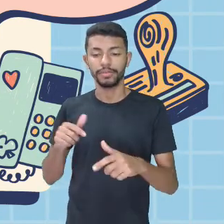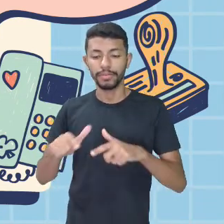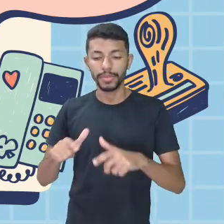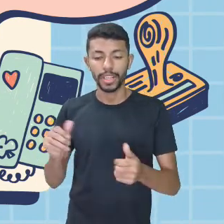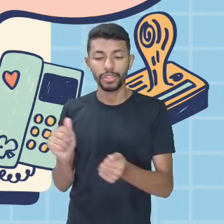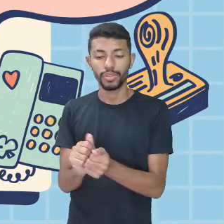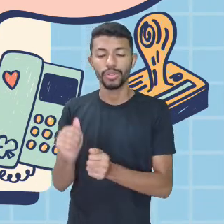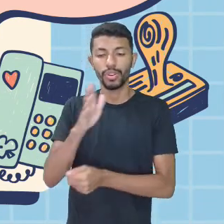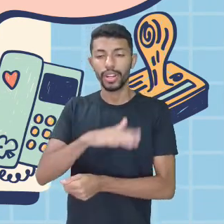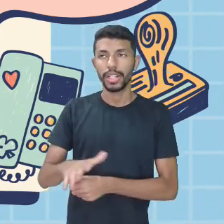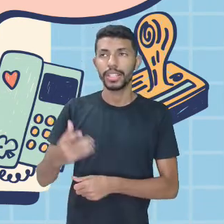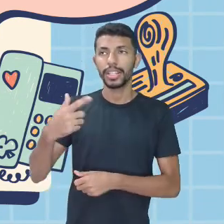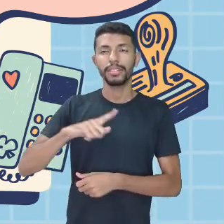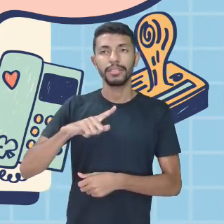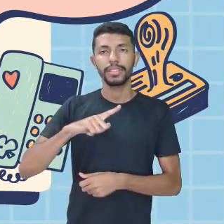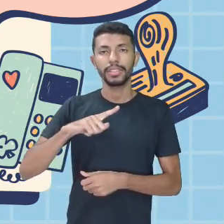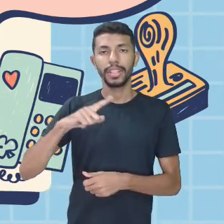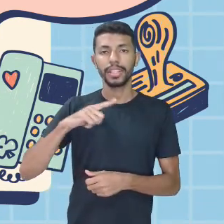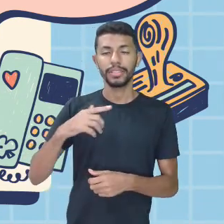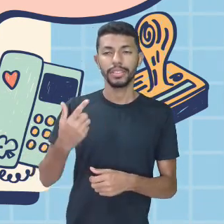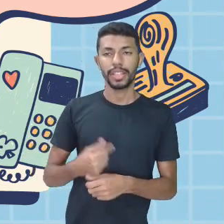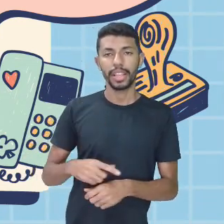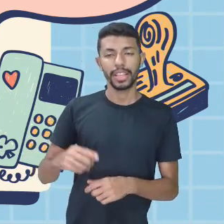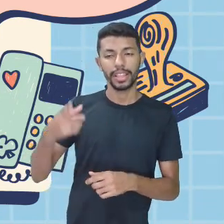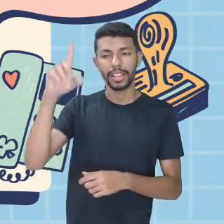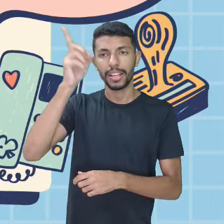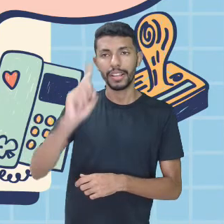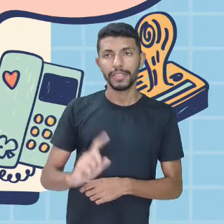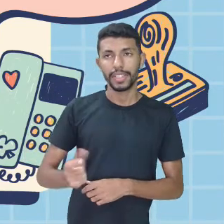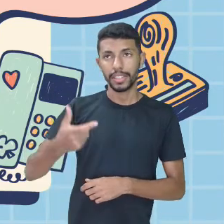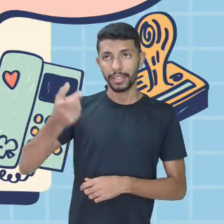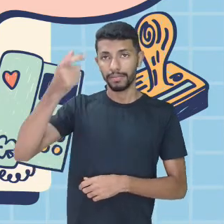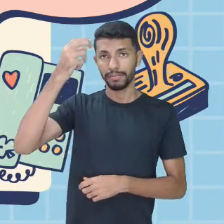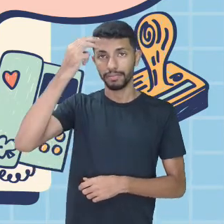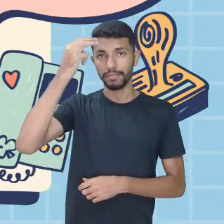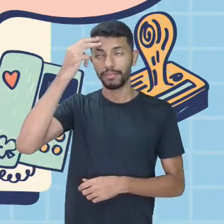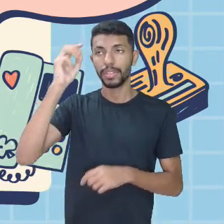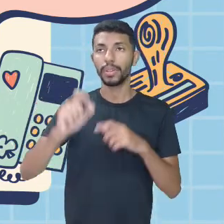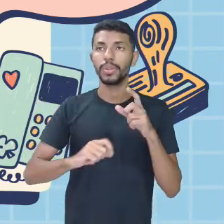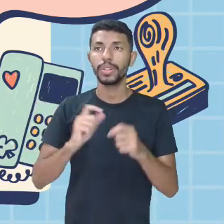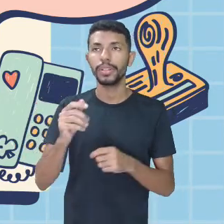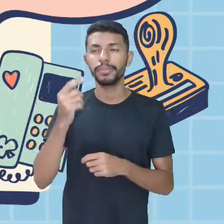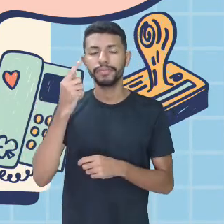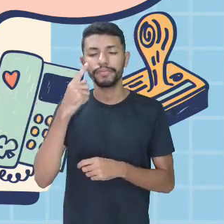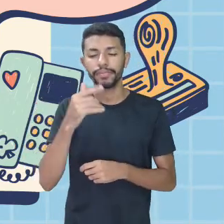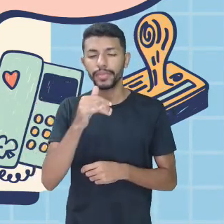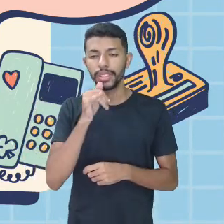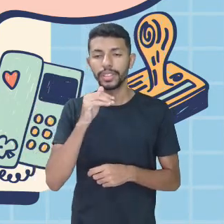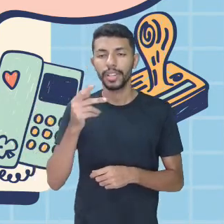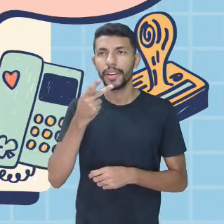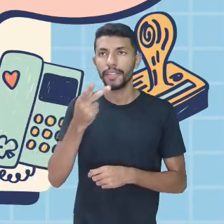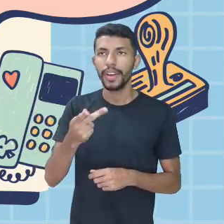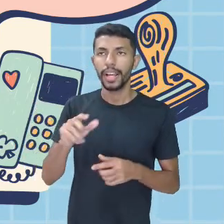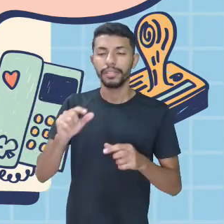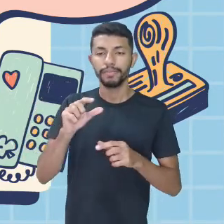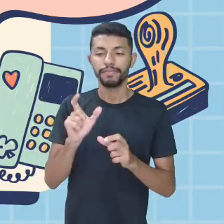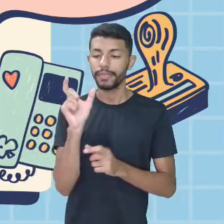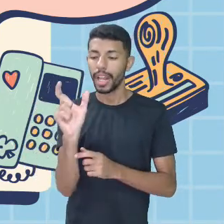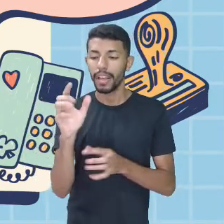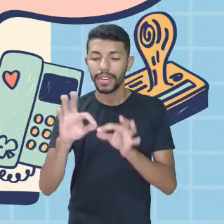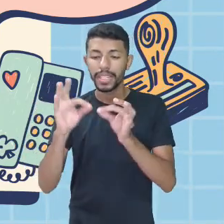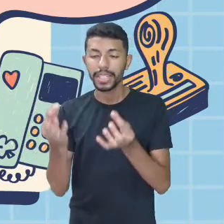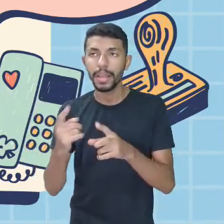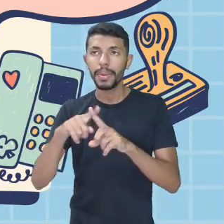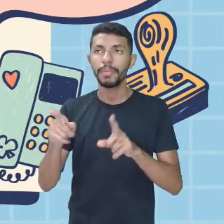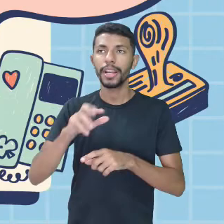as crianças usando palavras simples, mas não palavras infantis. As pessoas têm a tendência a olhar para uma